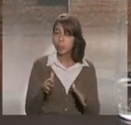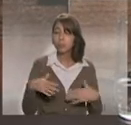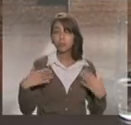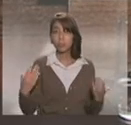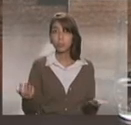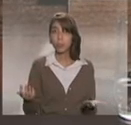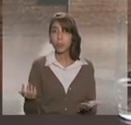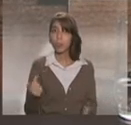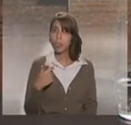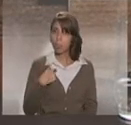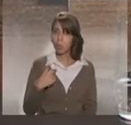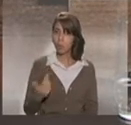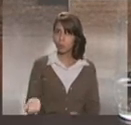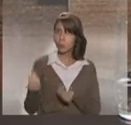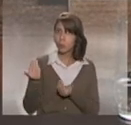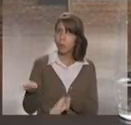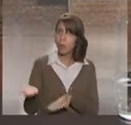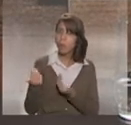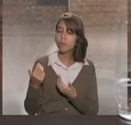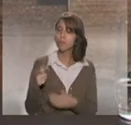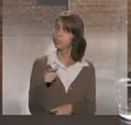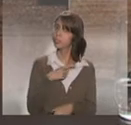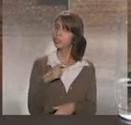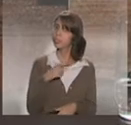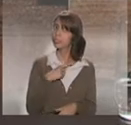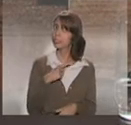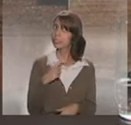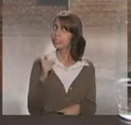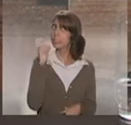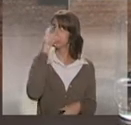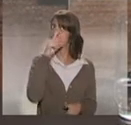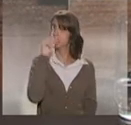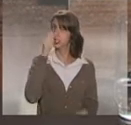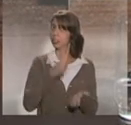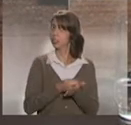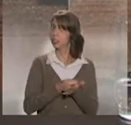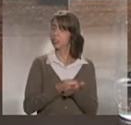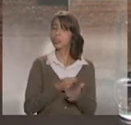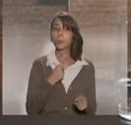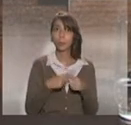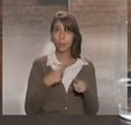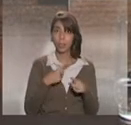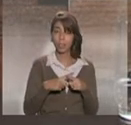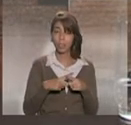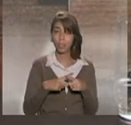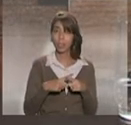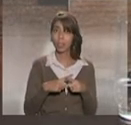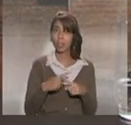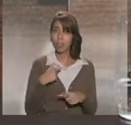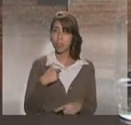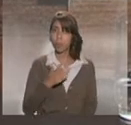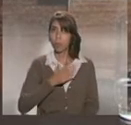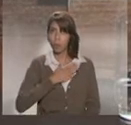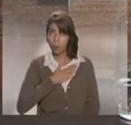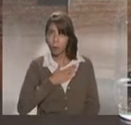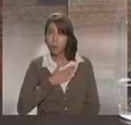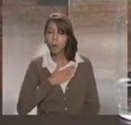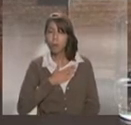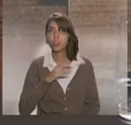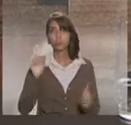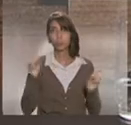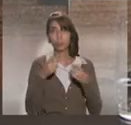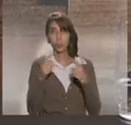eu na minha adolescência enfrentei um um dilema porque a eu gostava de ouvir a